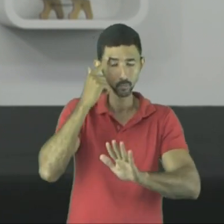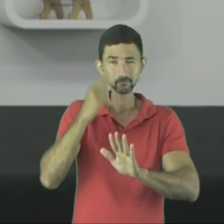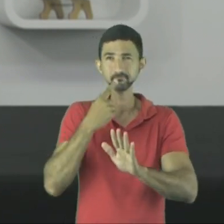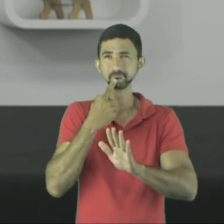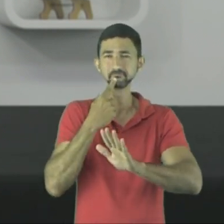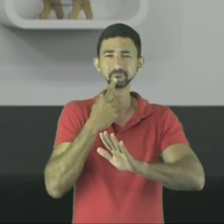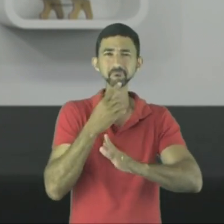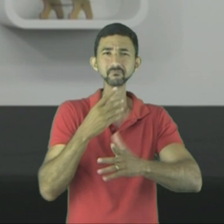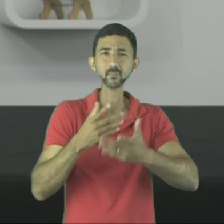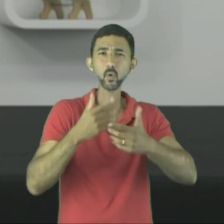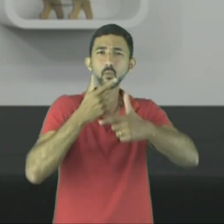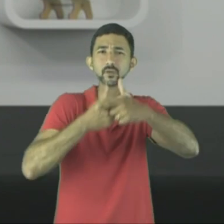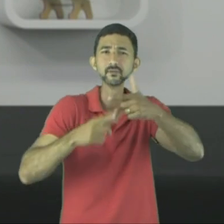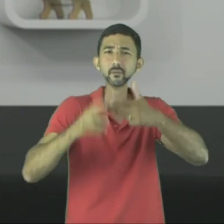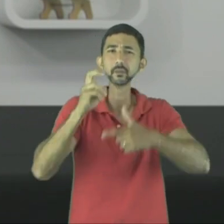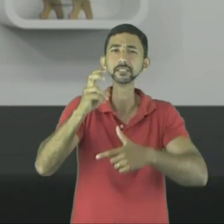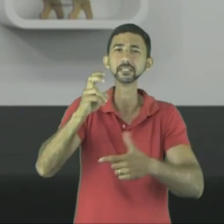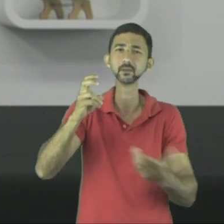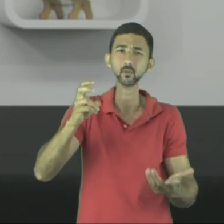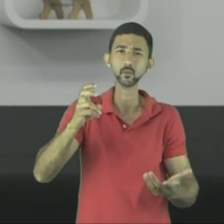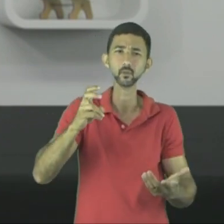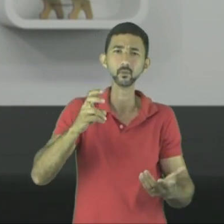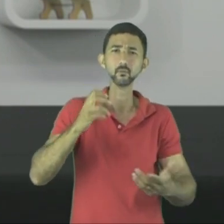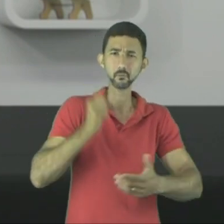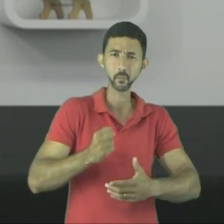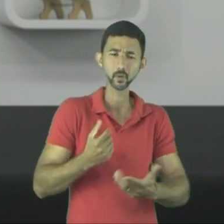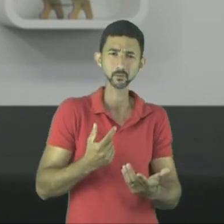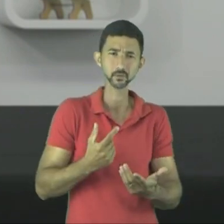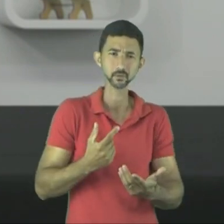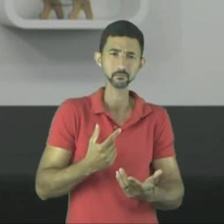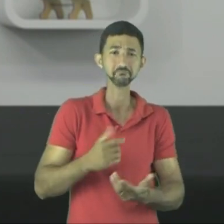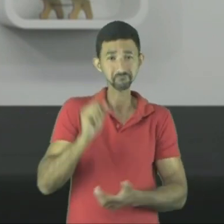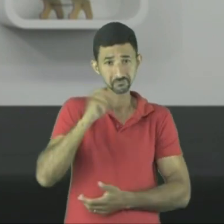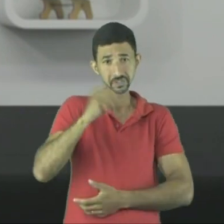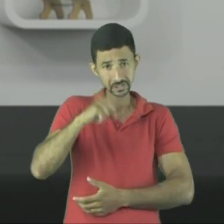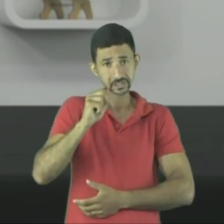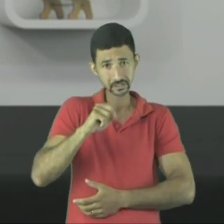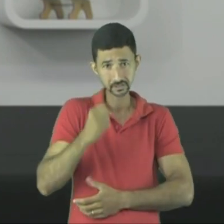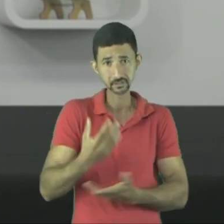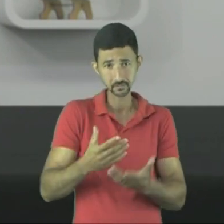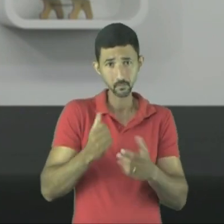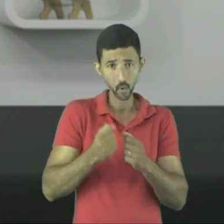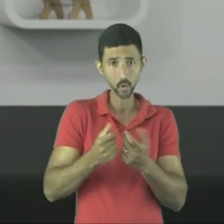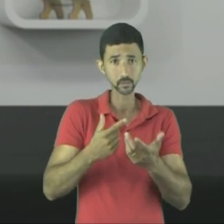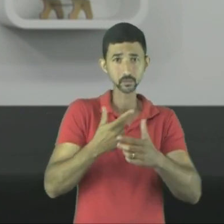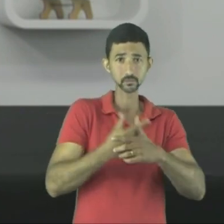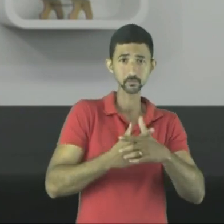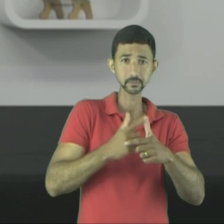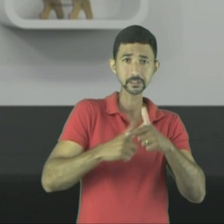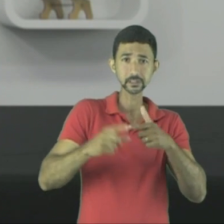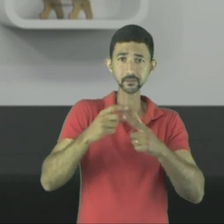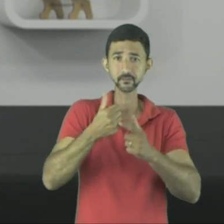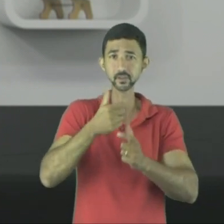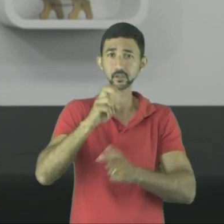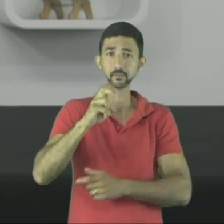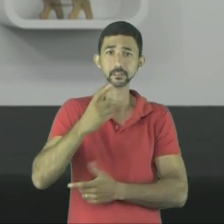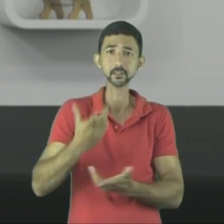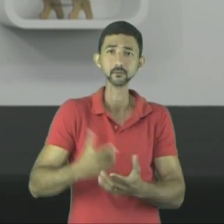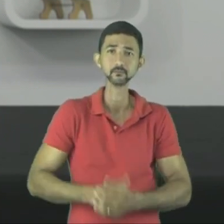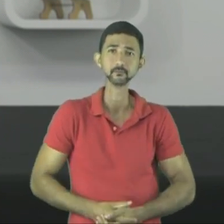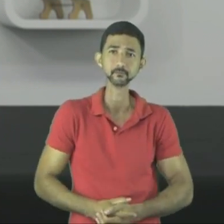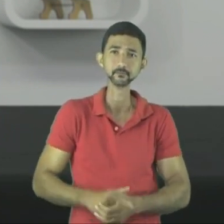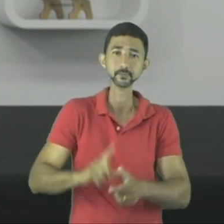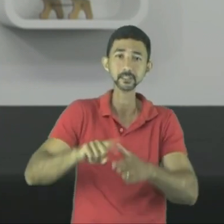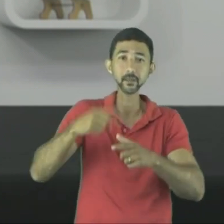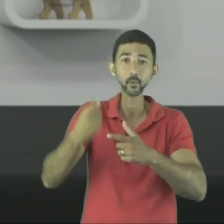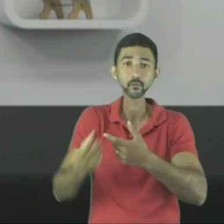apressado, e se eu quiser logo dividir por 5, eu posso? Pode, não tem problema nenhum. Sabe o que tu vai fazer? Depois tu vai